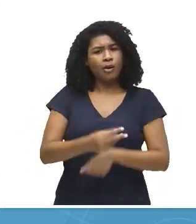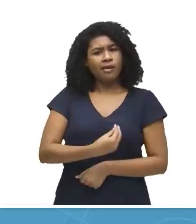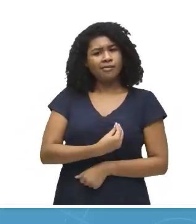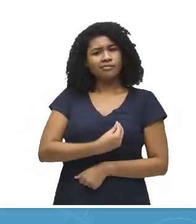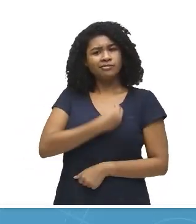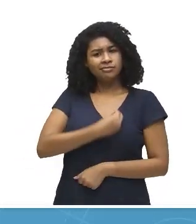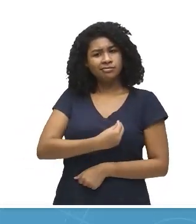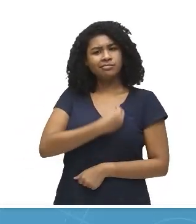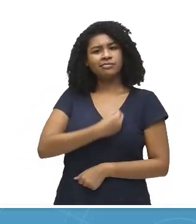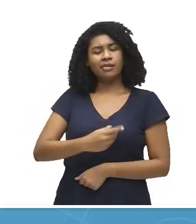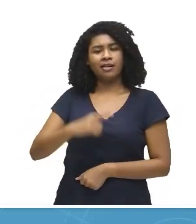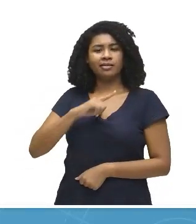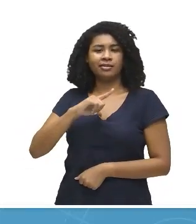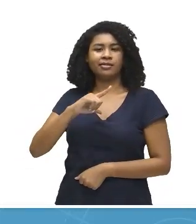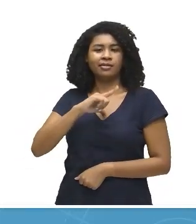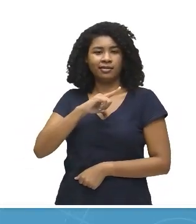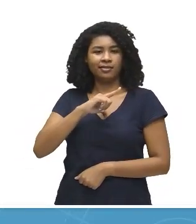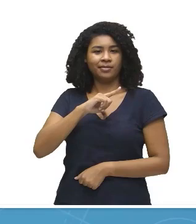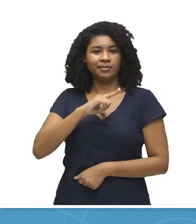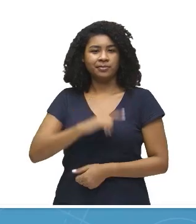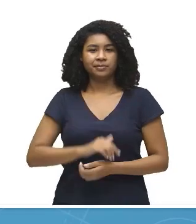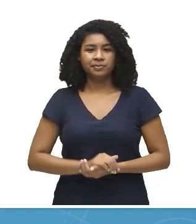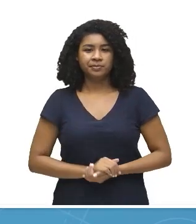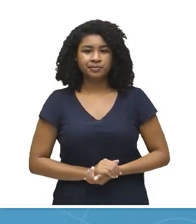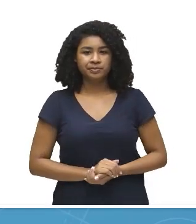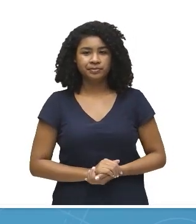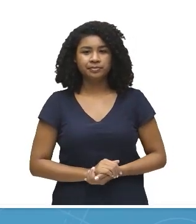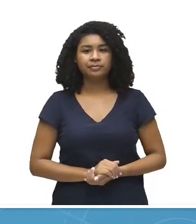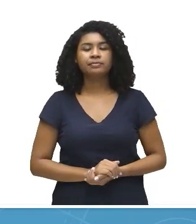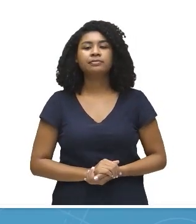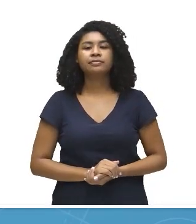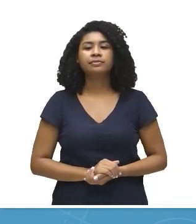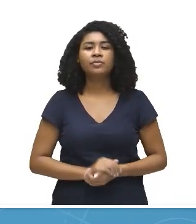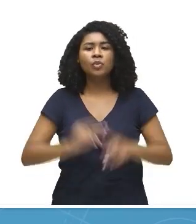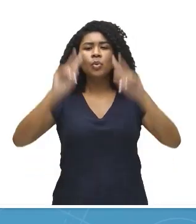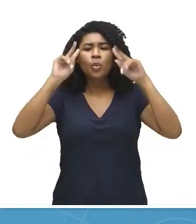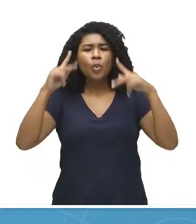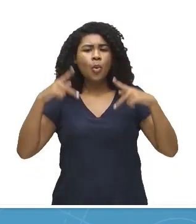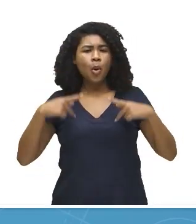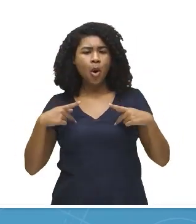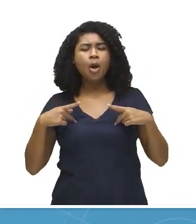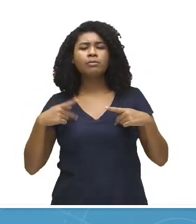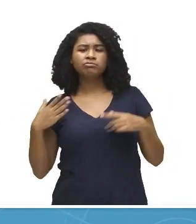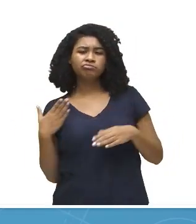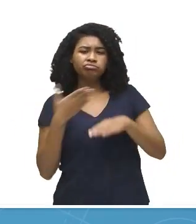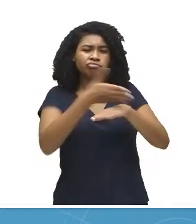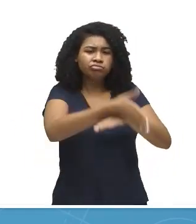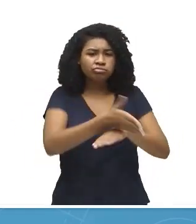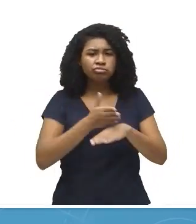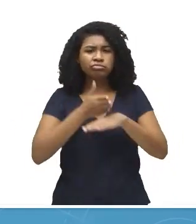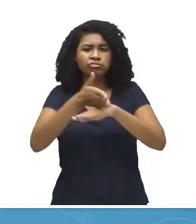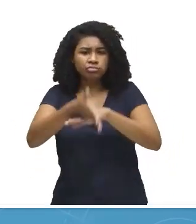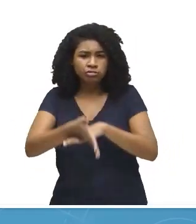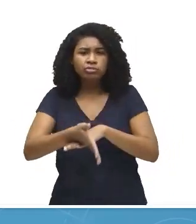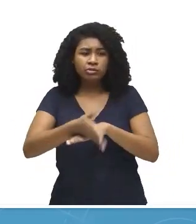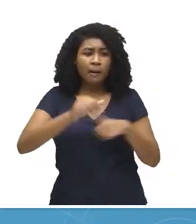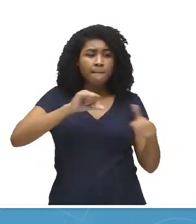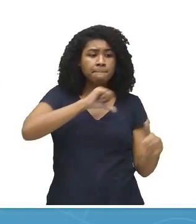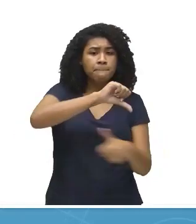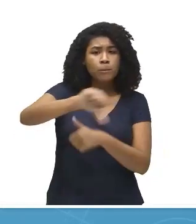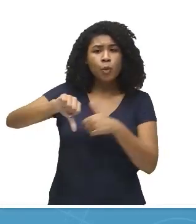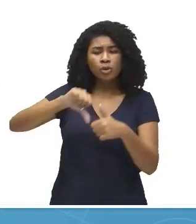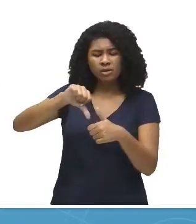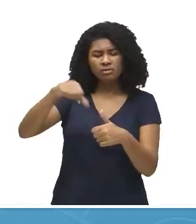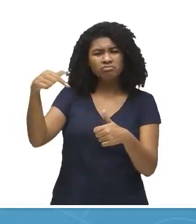observar aqui nessas imagens. E o homem ele faz essas modificações para construir, né, a casa onde